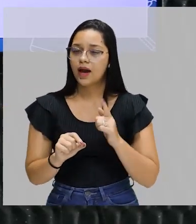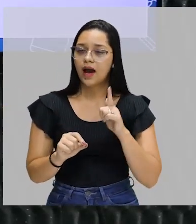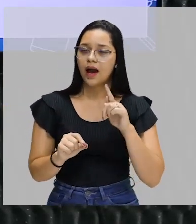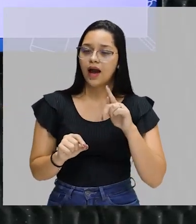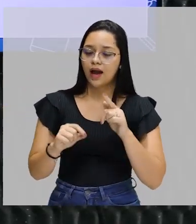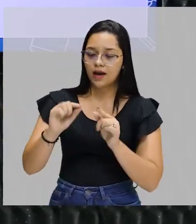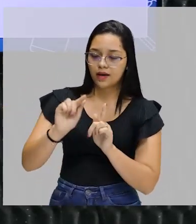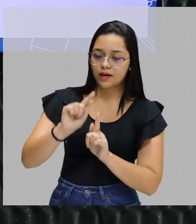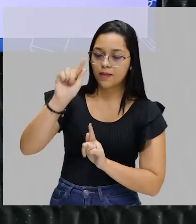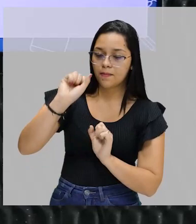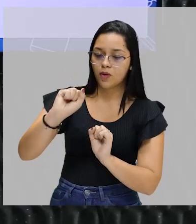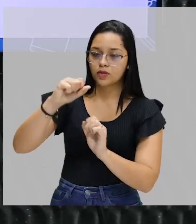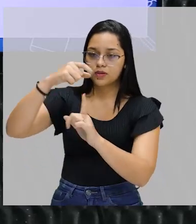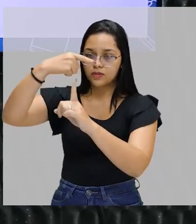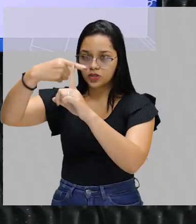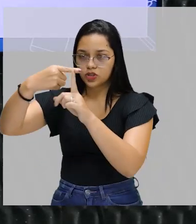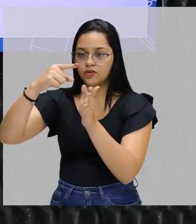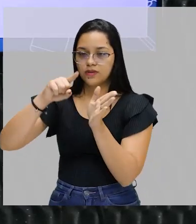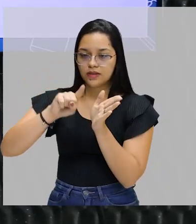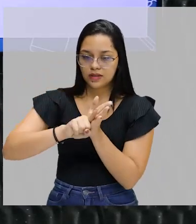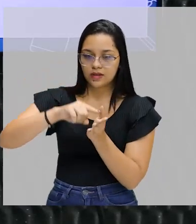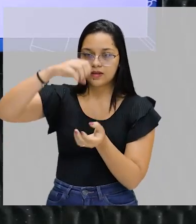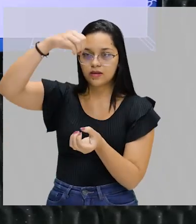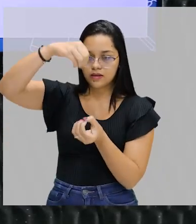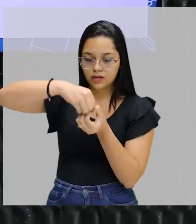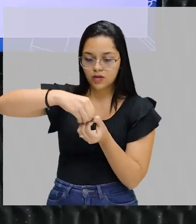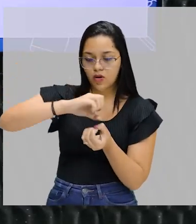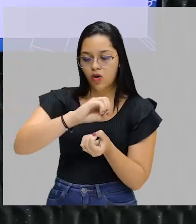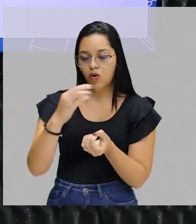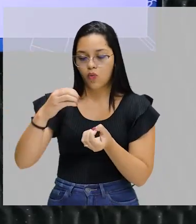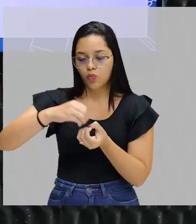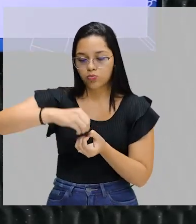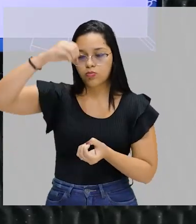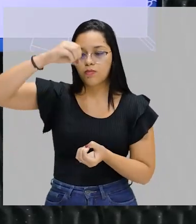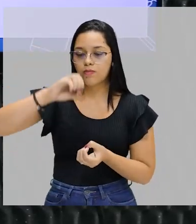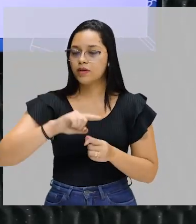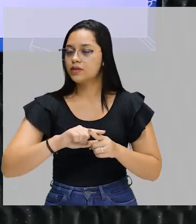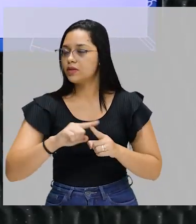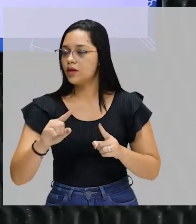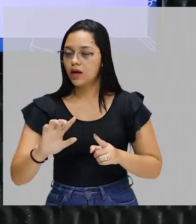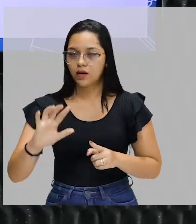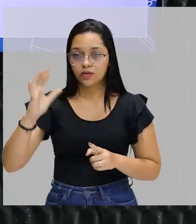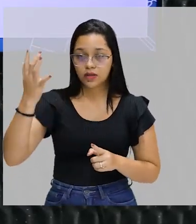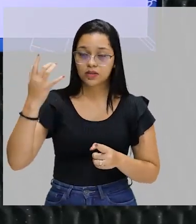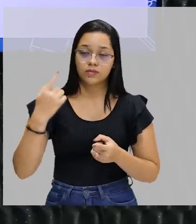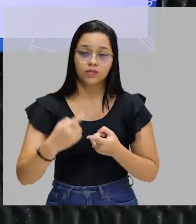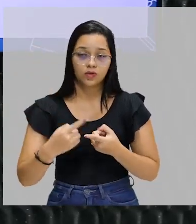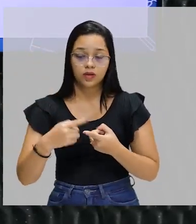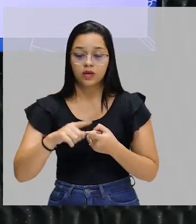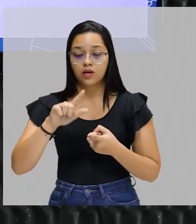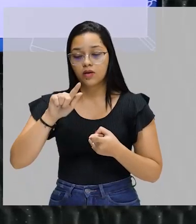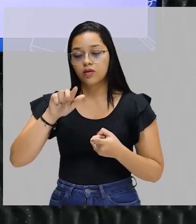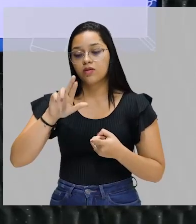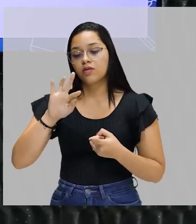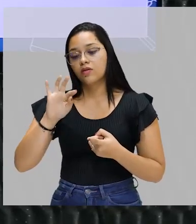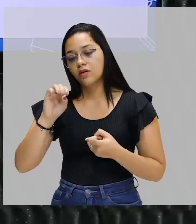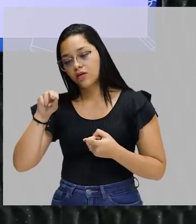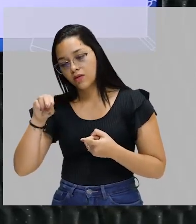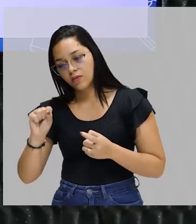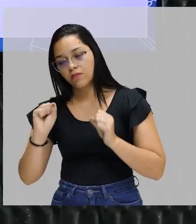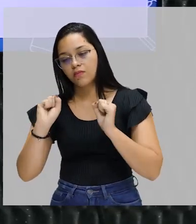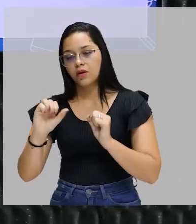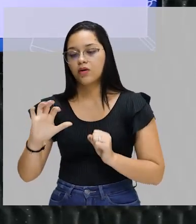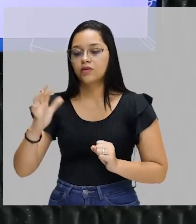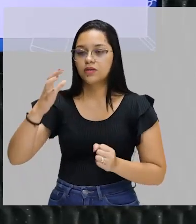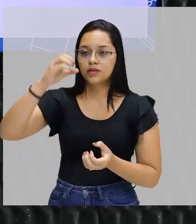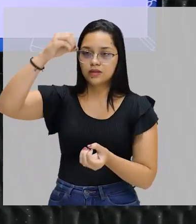ser uma gravidade positiva ou negativa, né? Atração ou repulsão. Mas isso não acontece, porque os gravitons eles sempre atuam para que ocorra